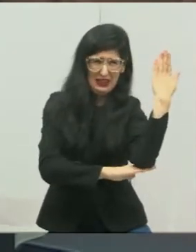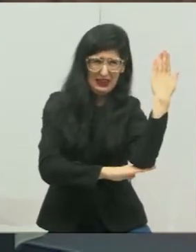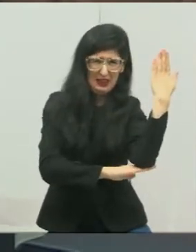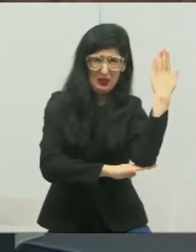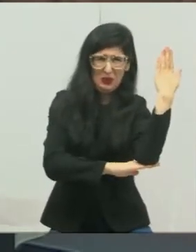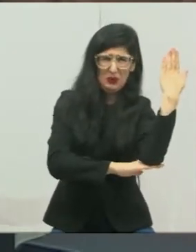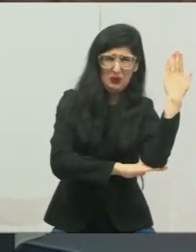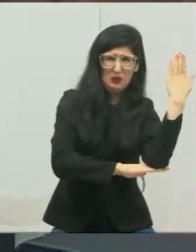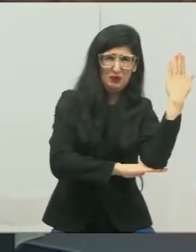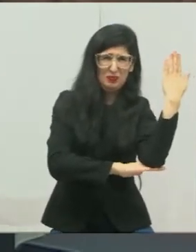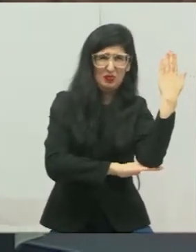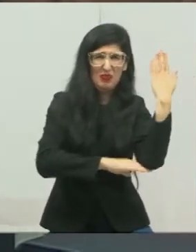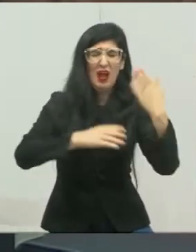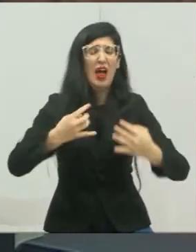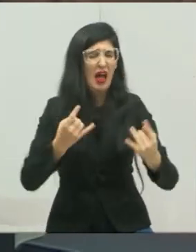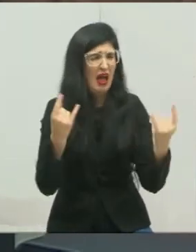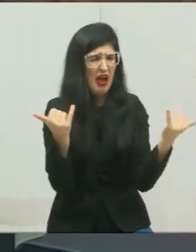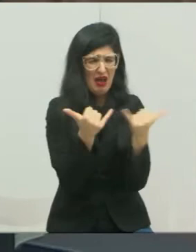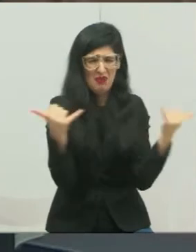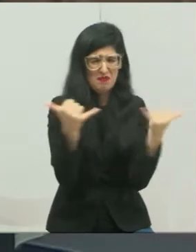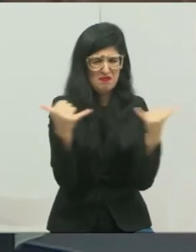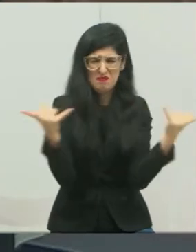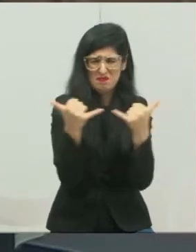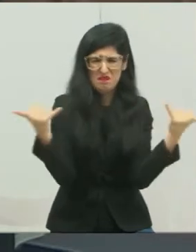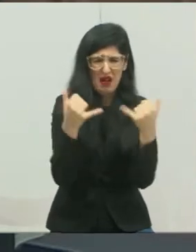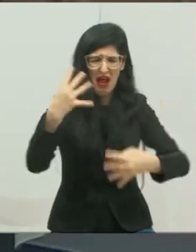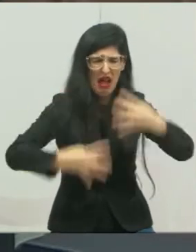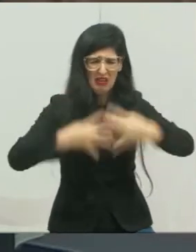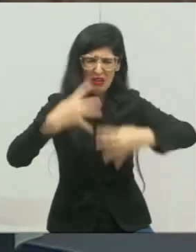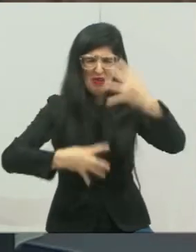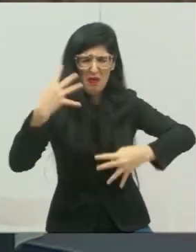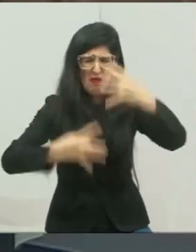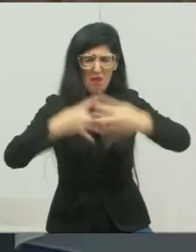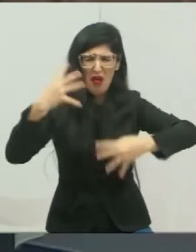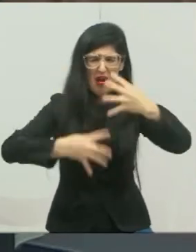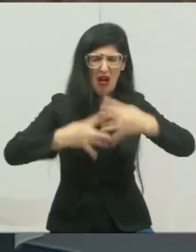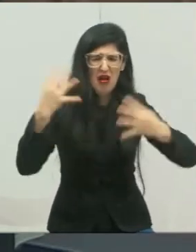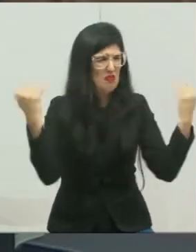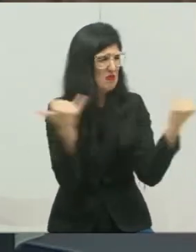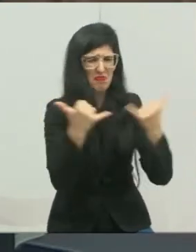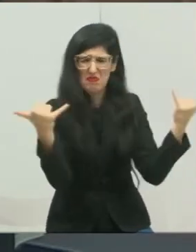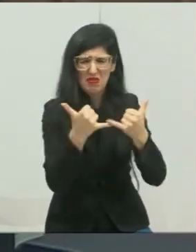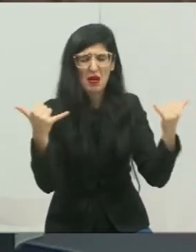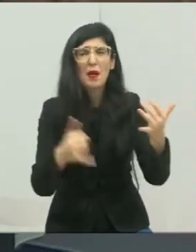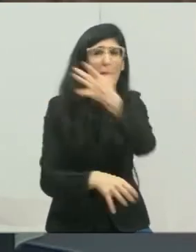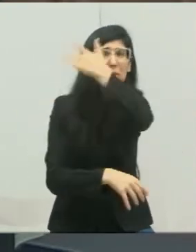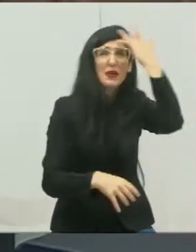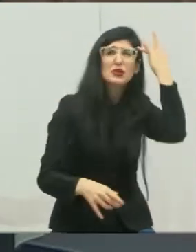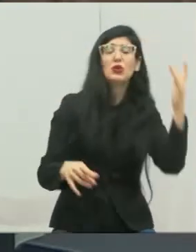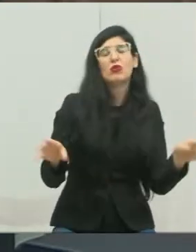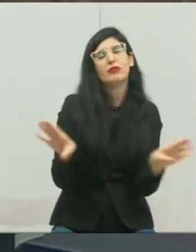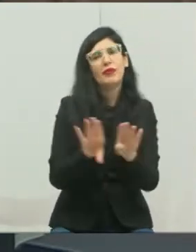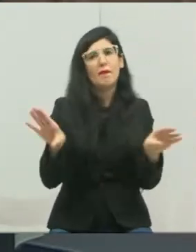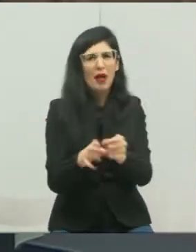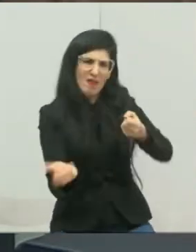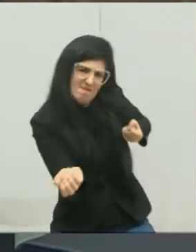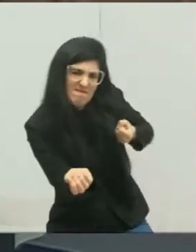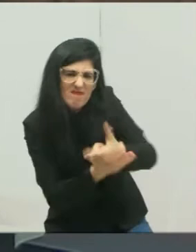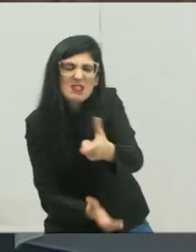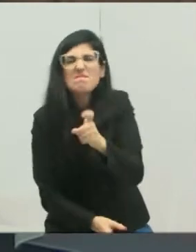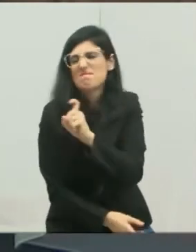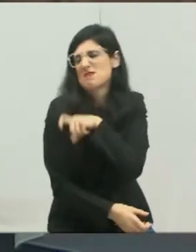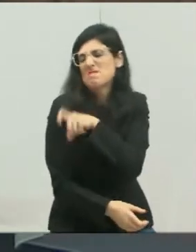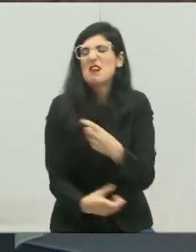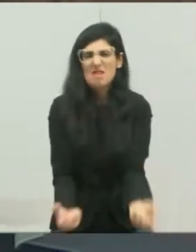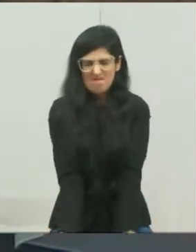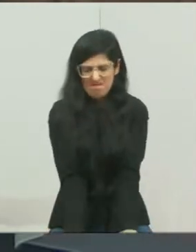chega, infelizmente, os inconsequentes que botam fogo no mato, mas também com o risco da comunidade ficar sem energia. Então, a gente vai